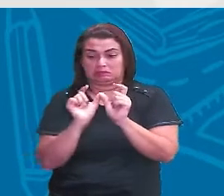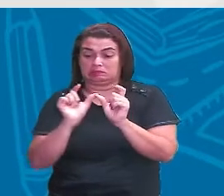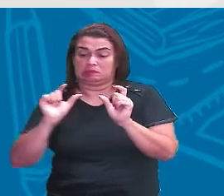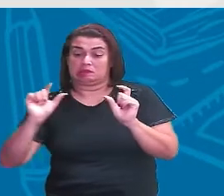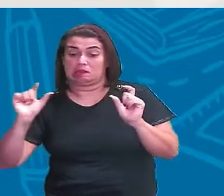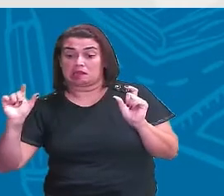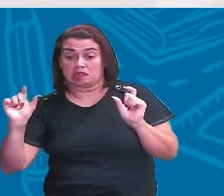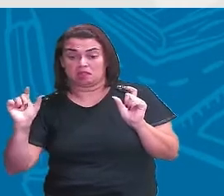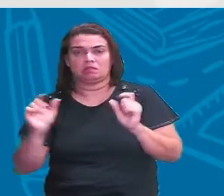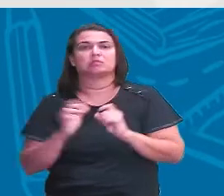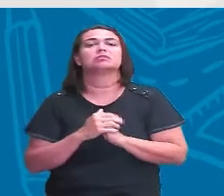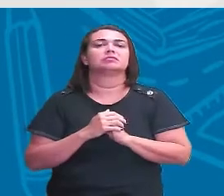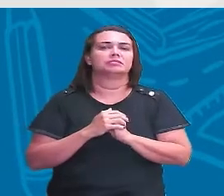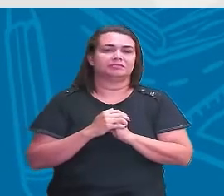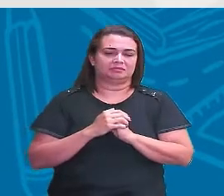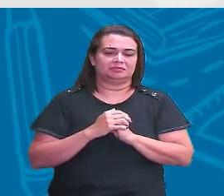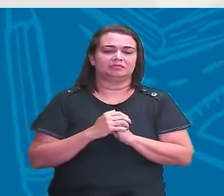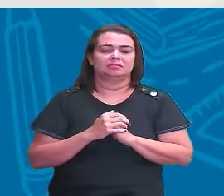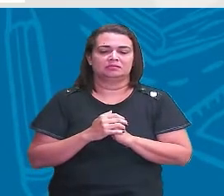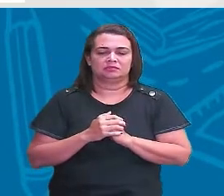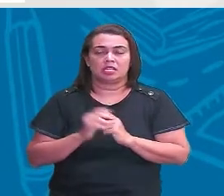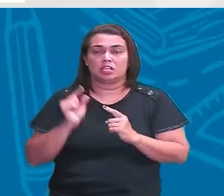palavras que são bem grandes.